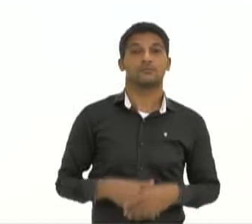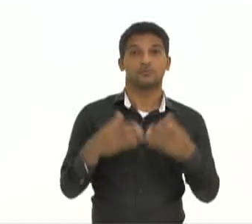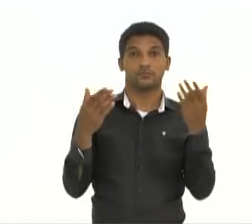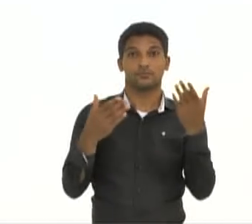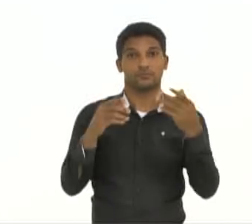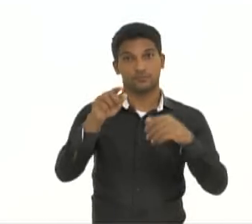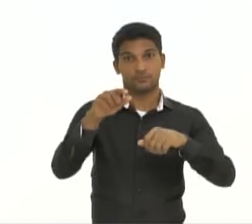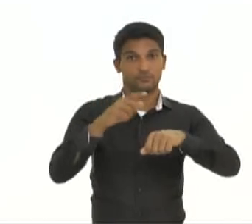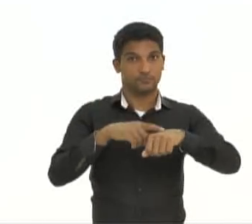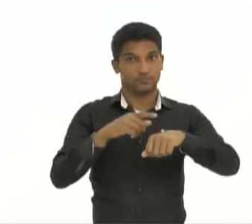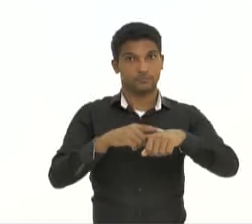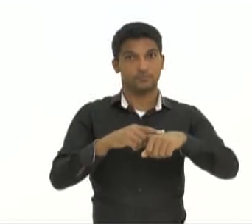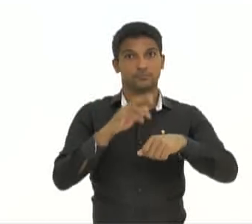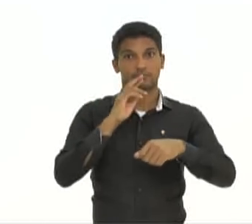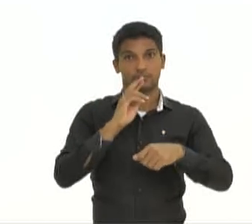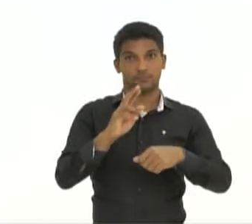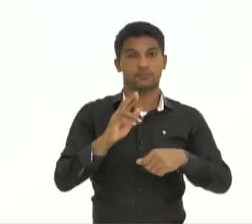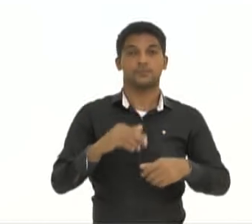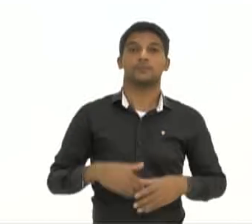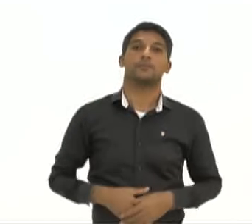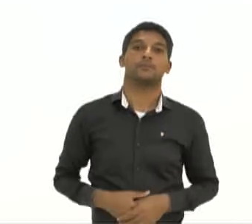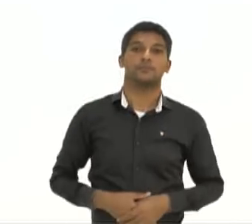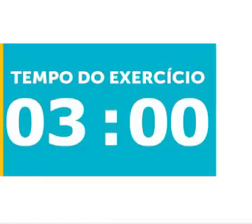agora, um tempinho para vocês assinalarem aí.